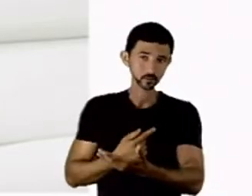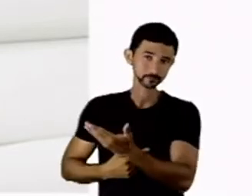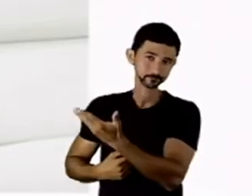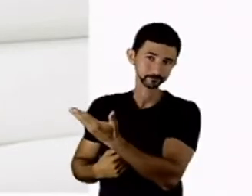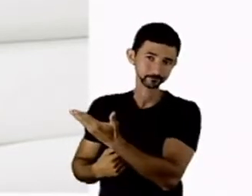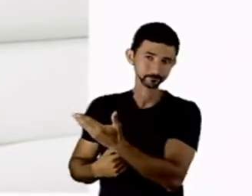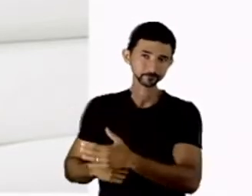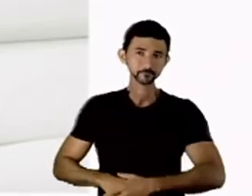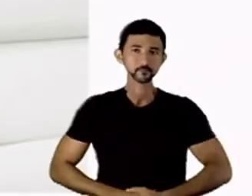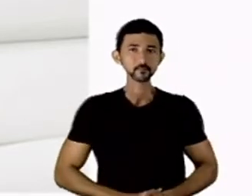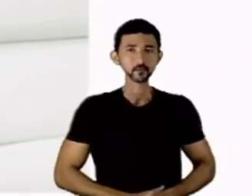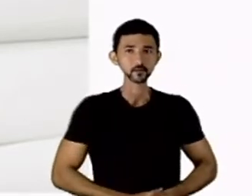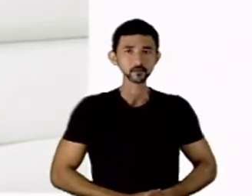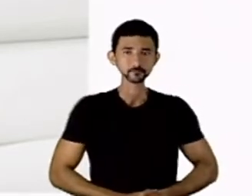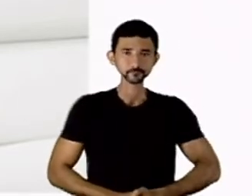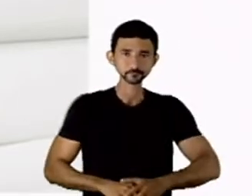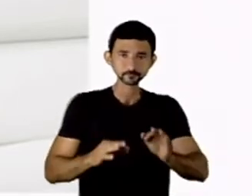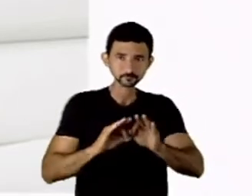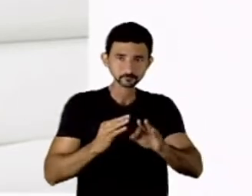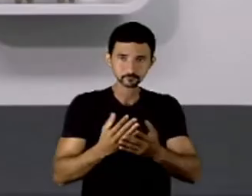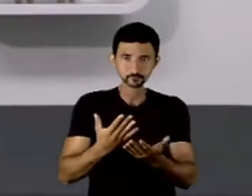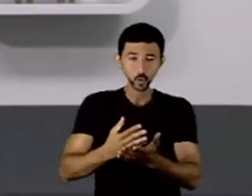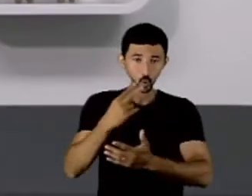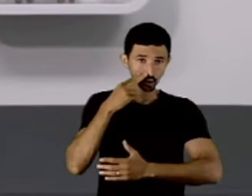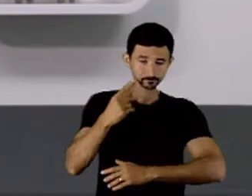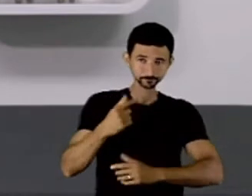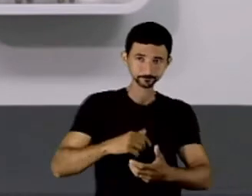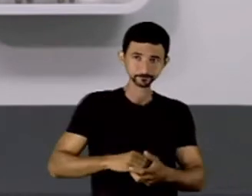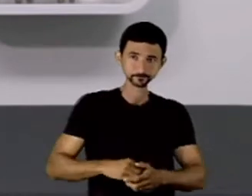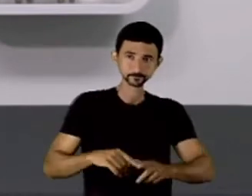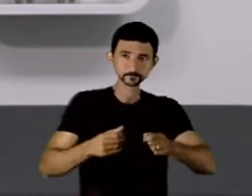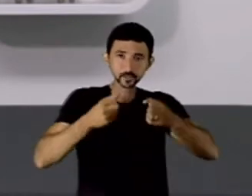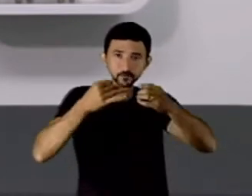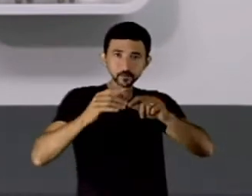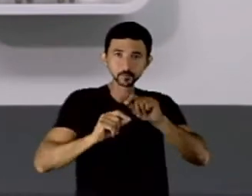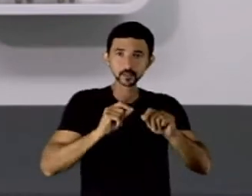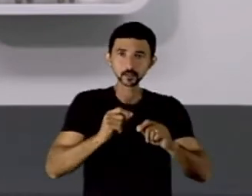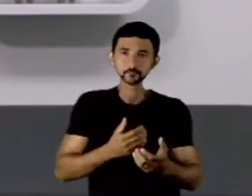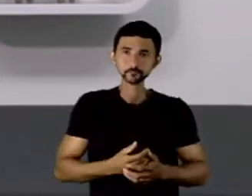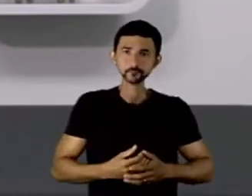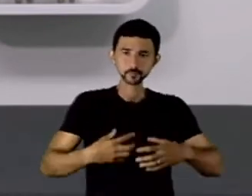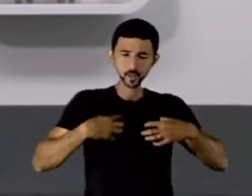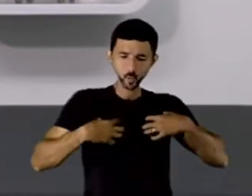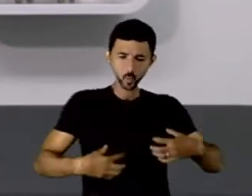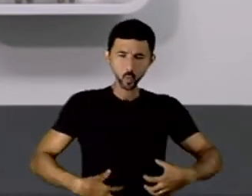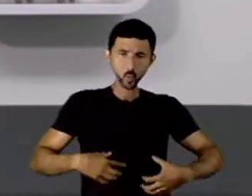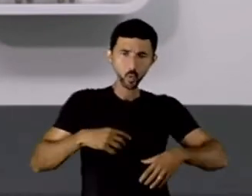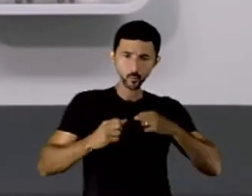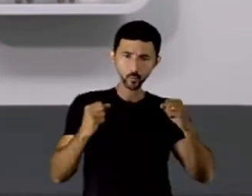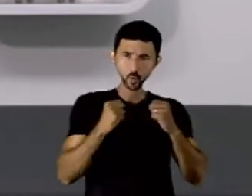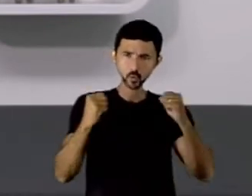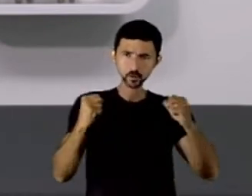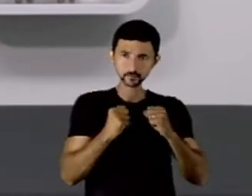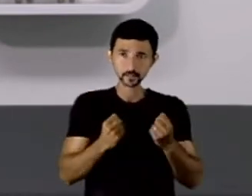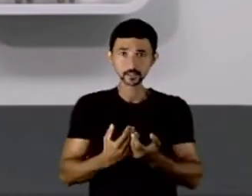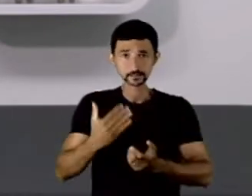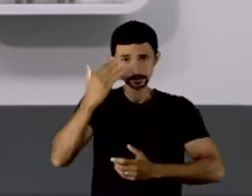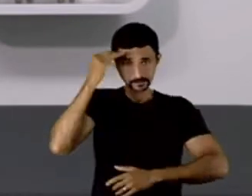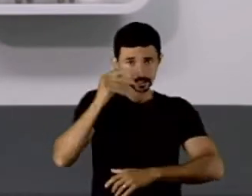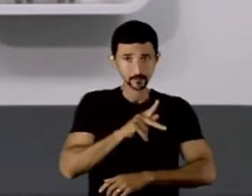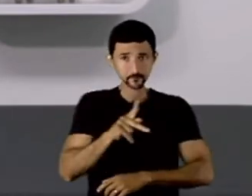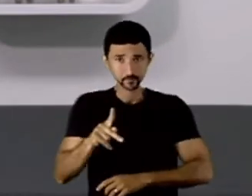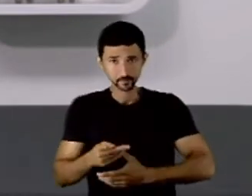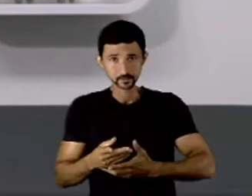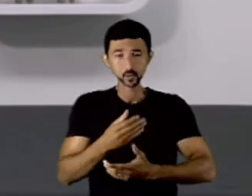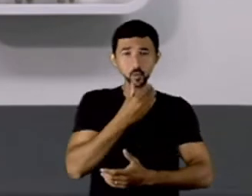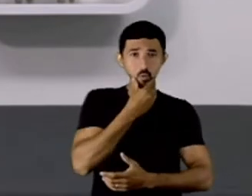te mostrar essa situação. Mas antes, olha aqui para mim. Quero te falar sobre condicionamento físico, mas eu sei que a professora